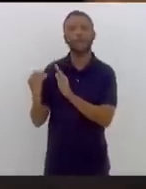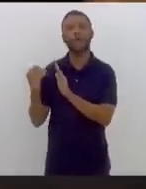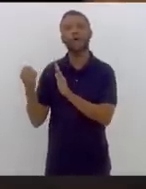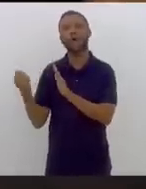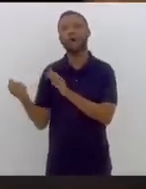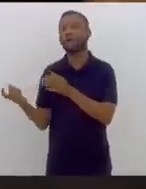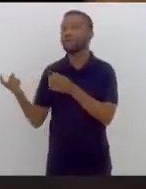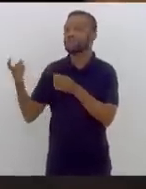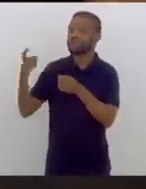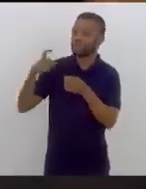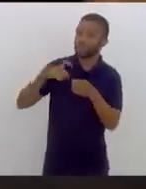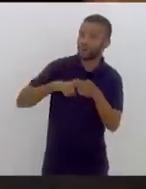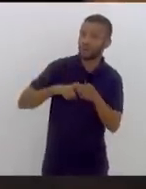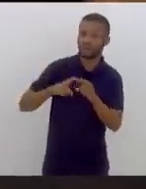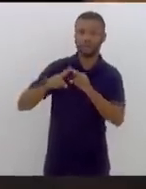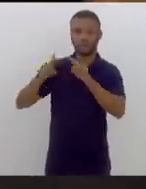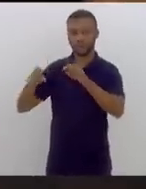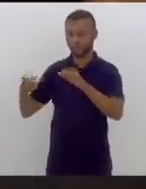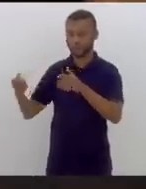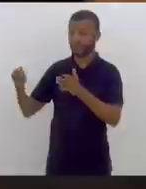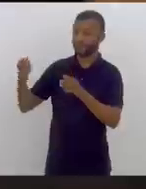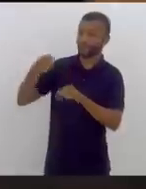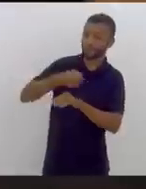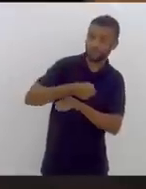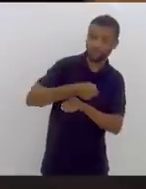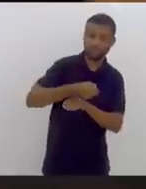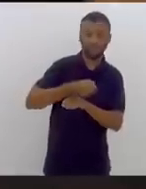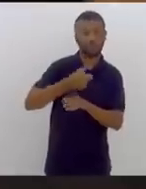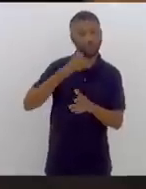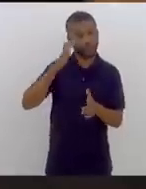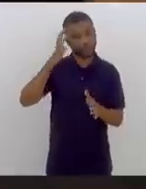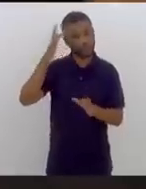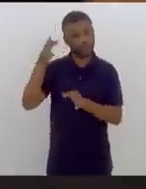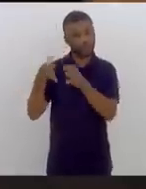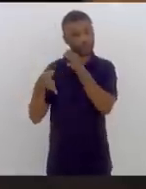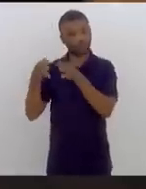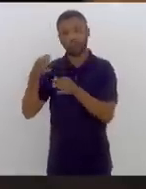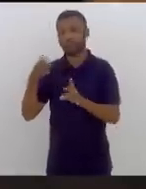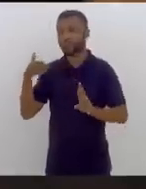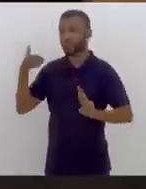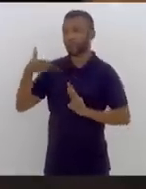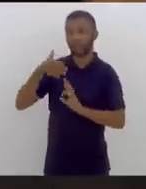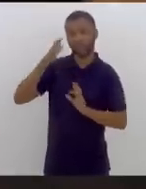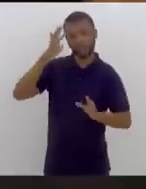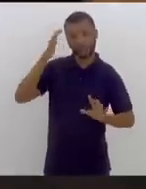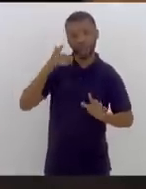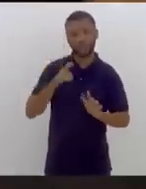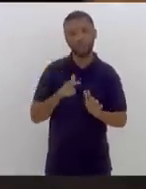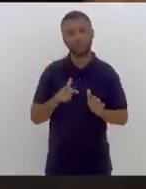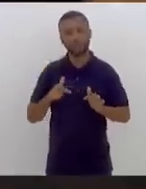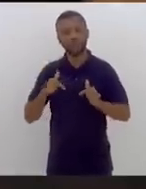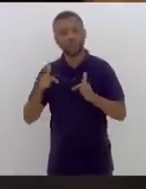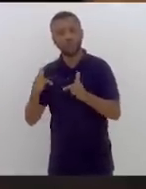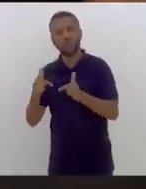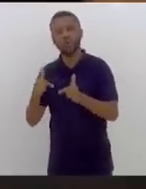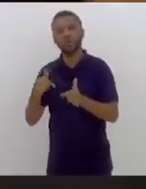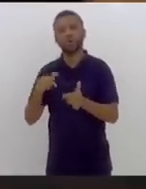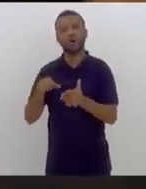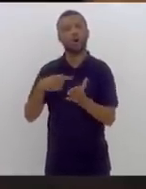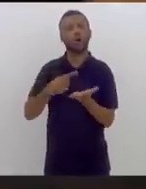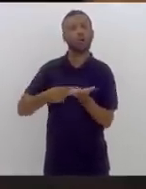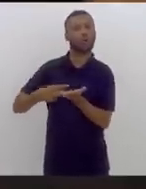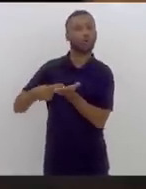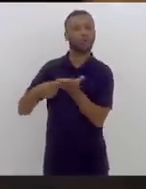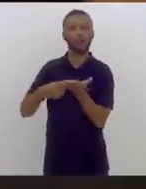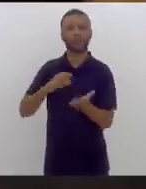de uma determinada decisão judicial que remetia aos casos da operação com padre eram